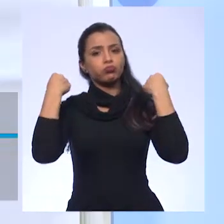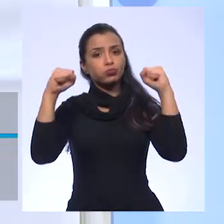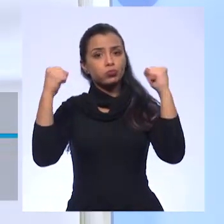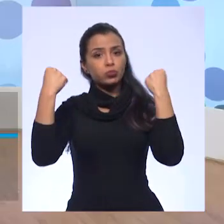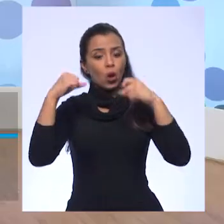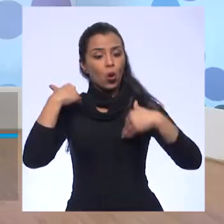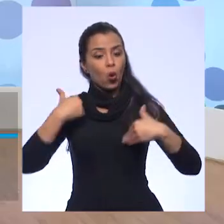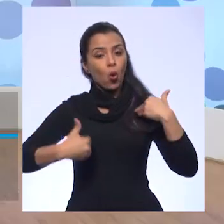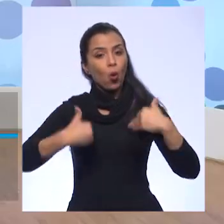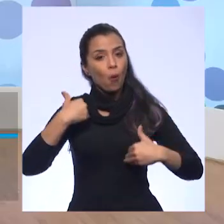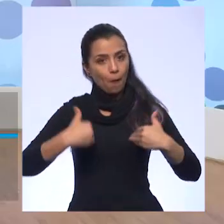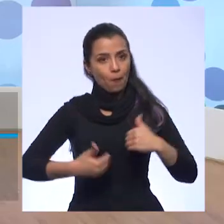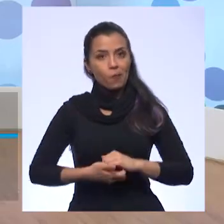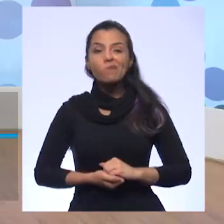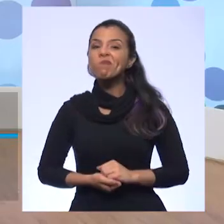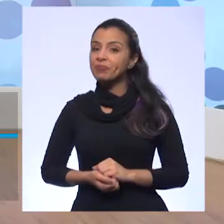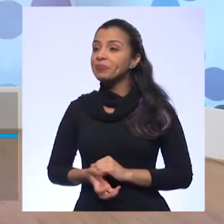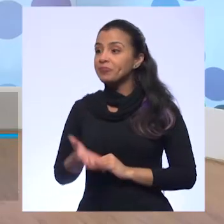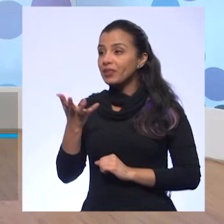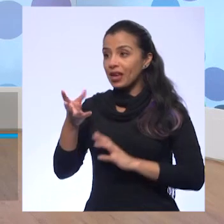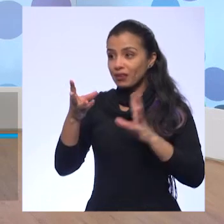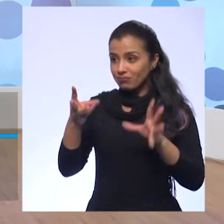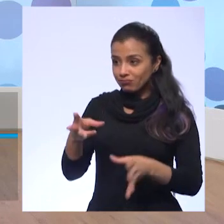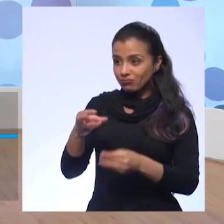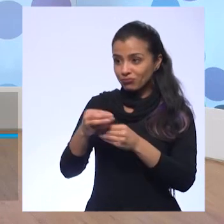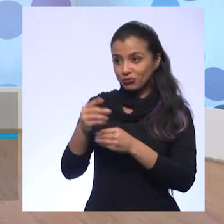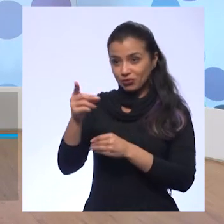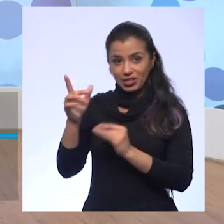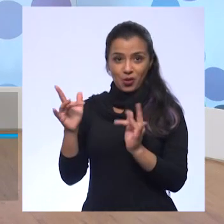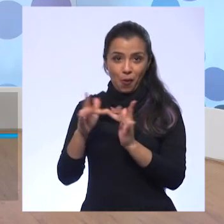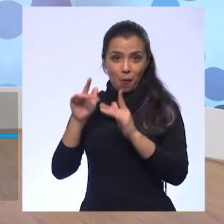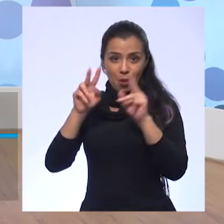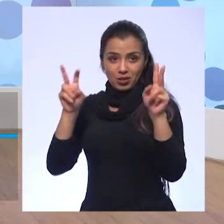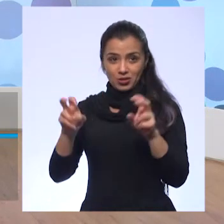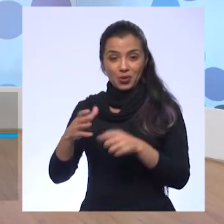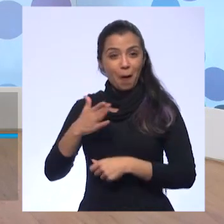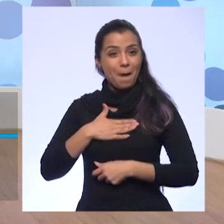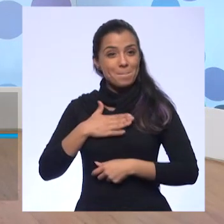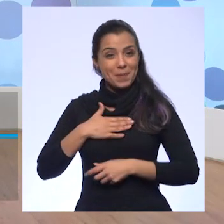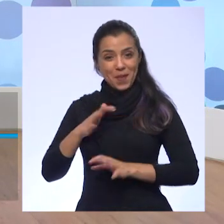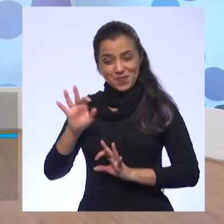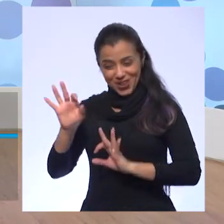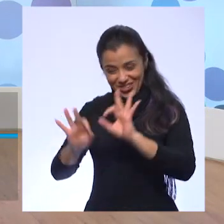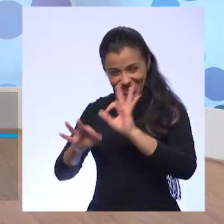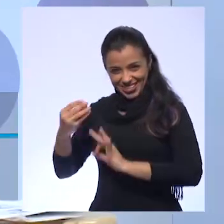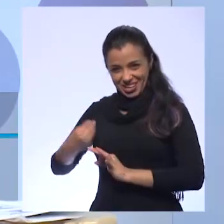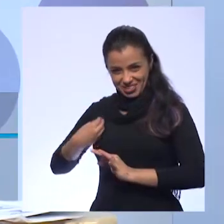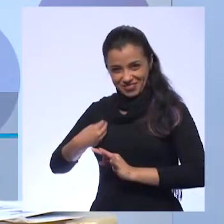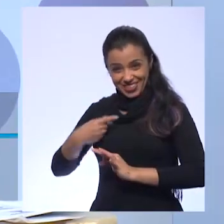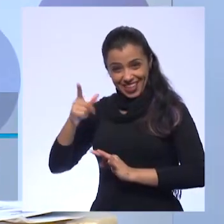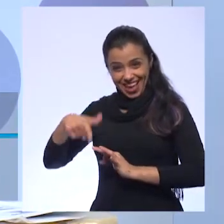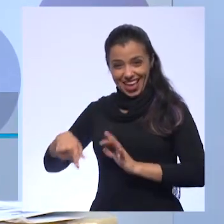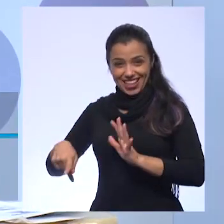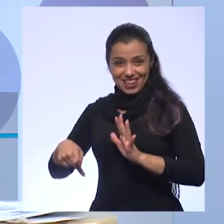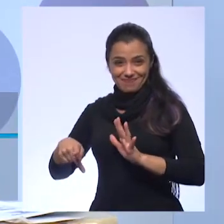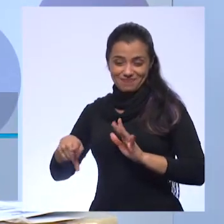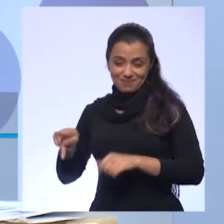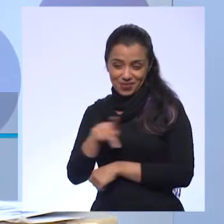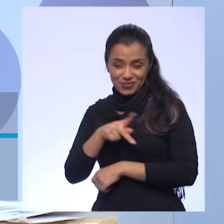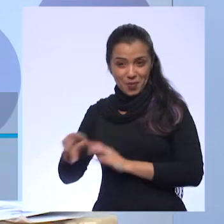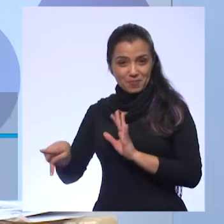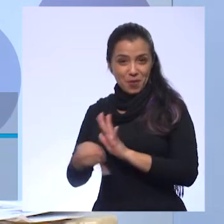gostaria de, já que o professor tocou nesse assunto, na verdade, o meu projeto de vida era ser professor de educação física, né? E assim,